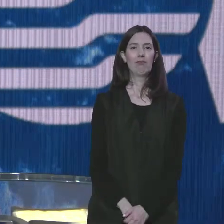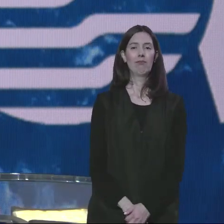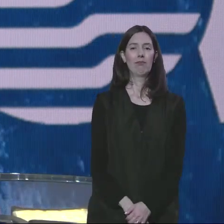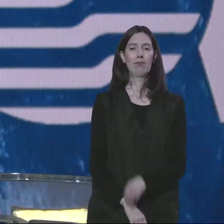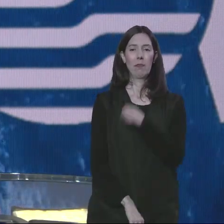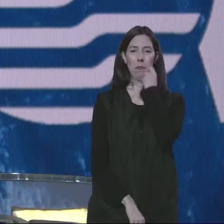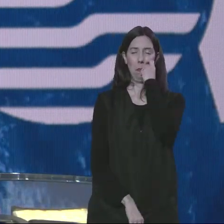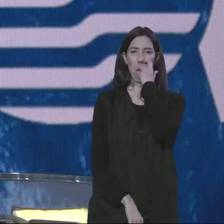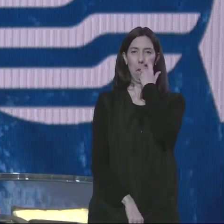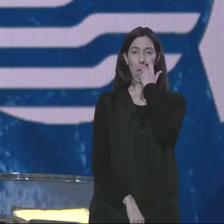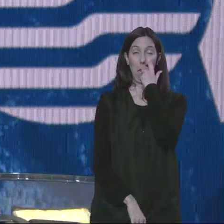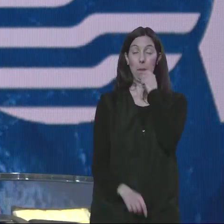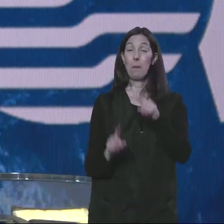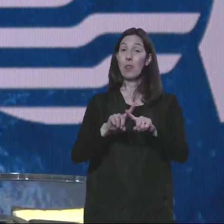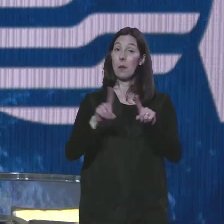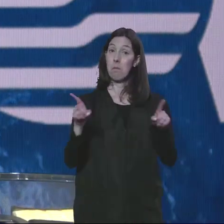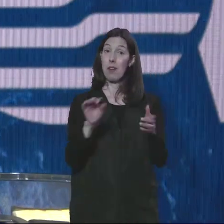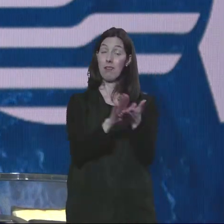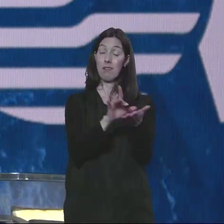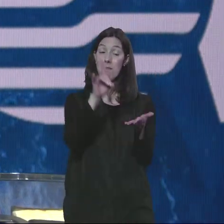Só que, biblicamente,